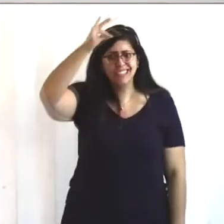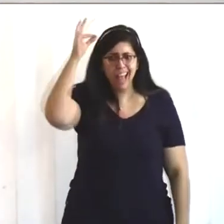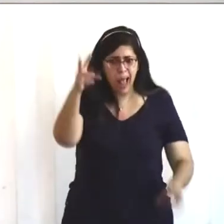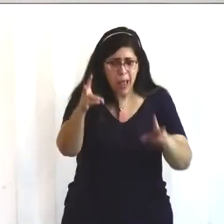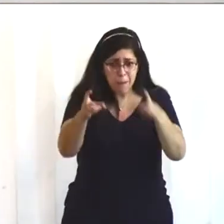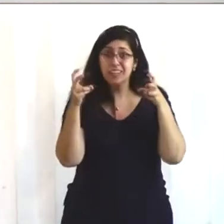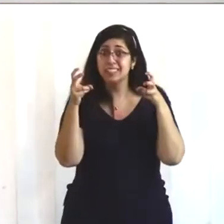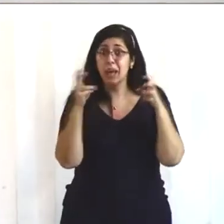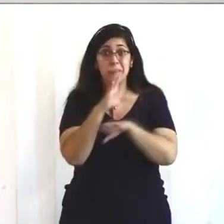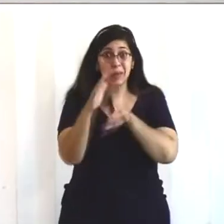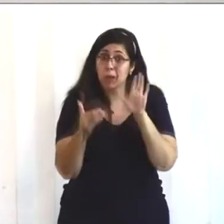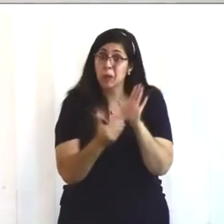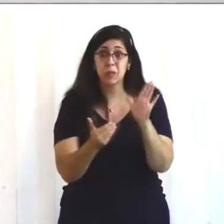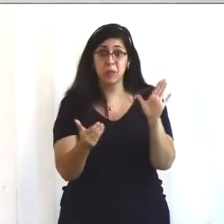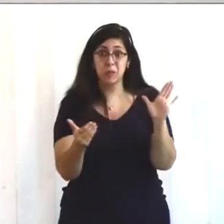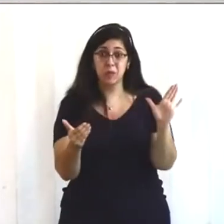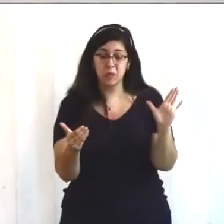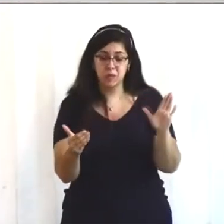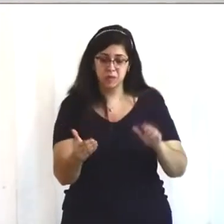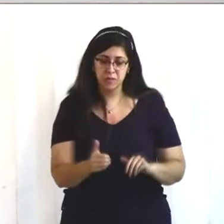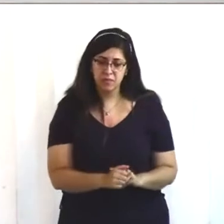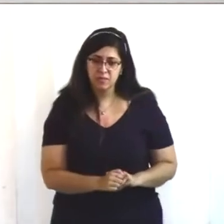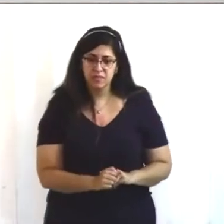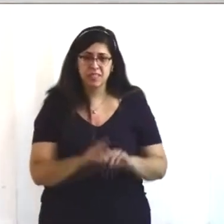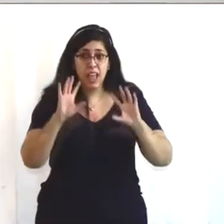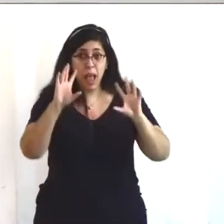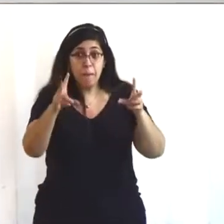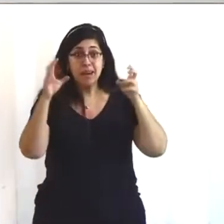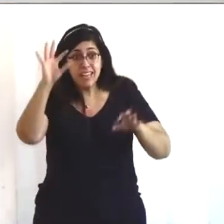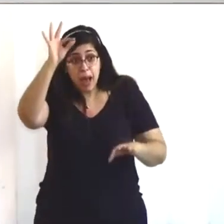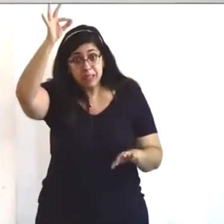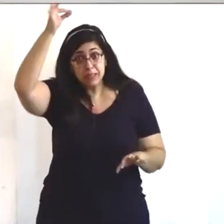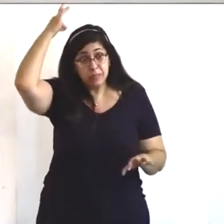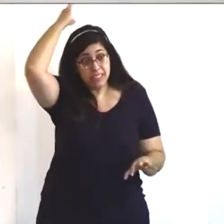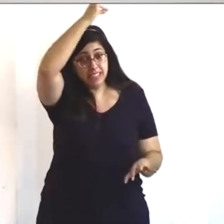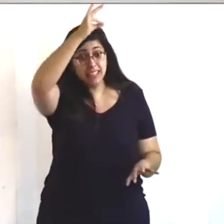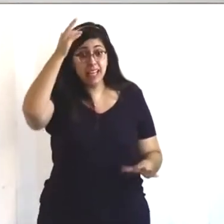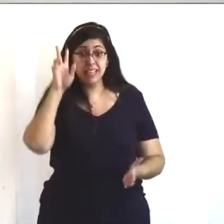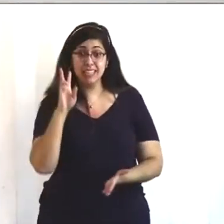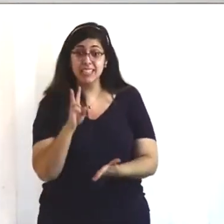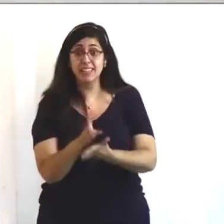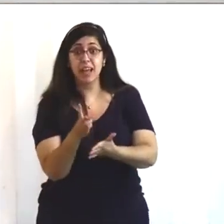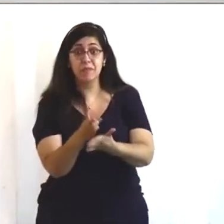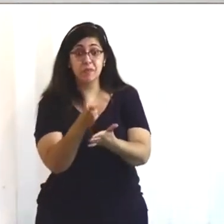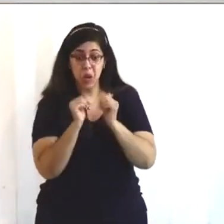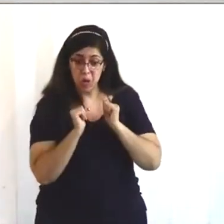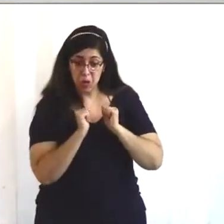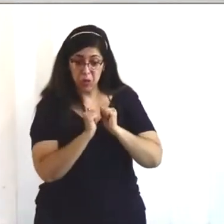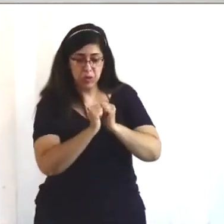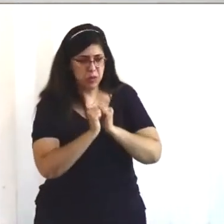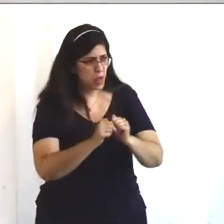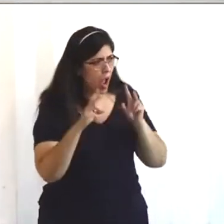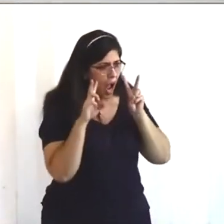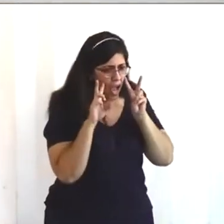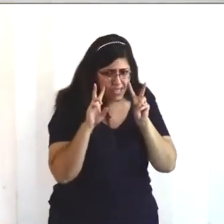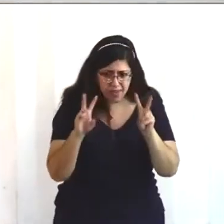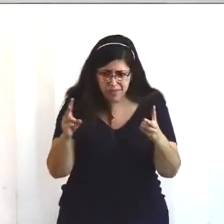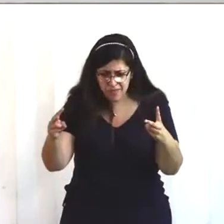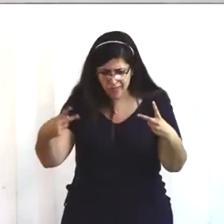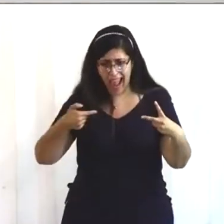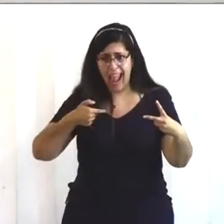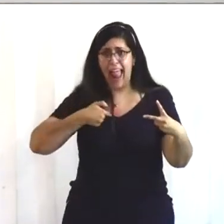Cristo como o único Senhor e Salvador da sua vida, não serão salvas mesmo. Mas isso não quer dizer que esse seja o pecado